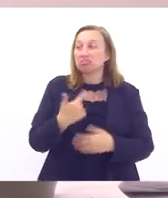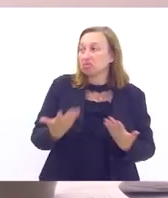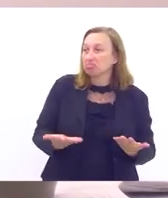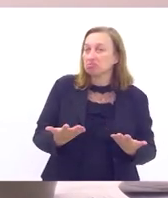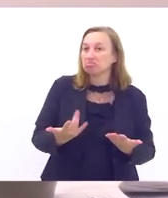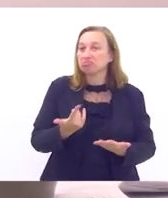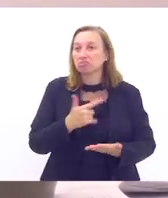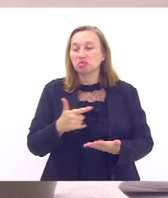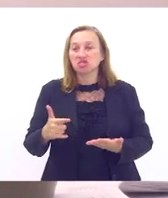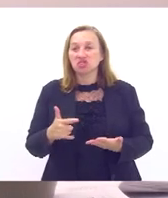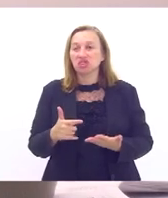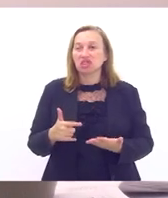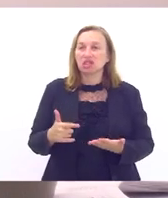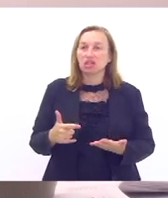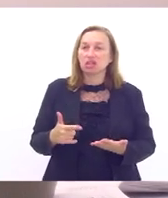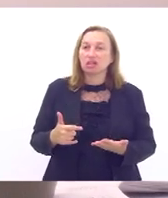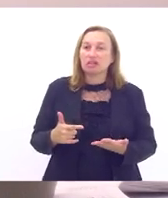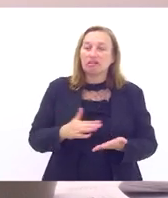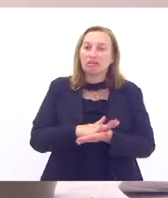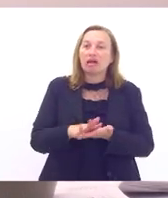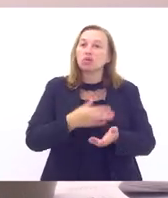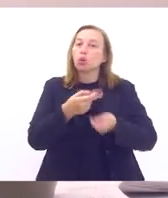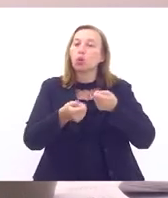haveria nenhum desdobramento sobre controle